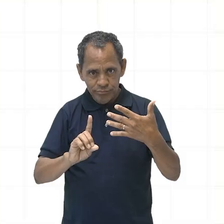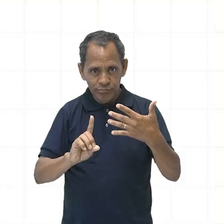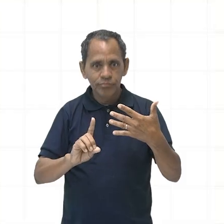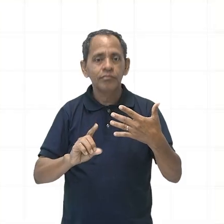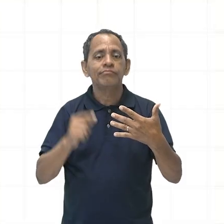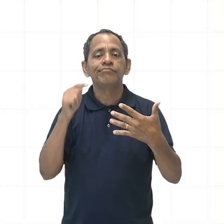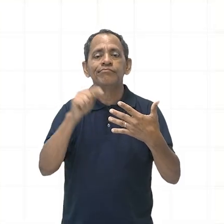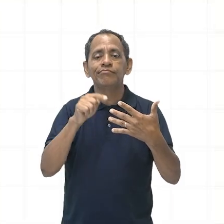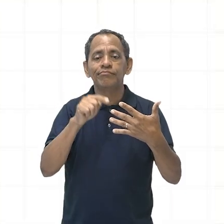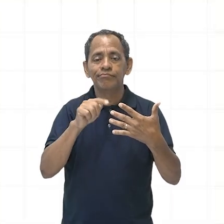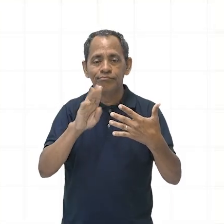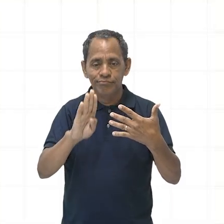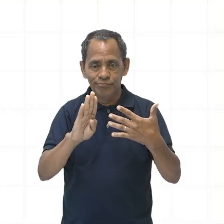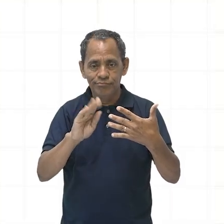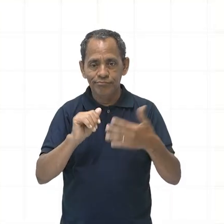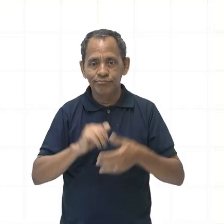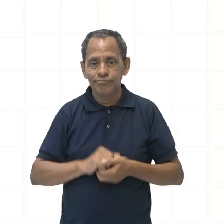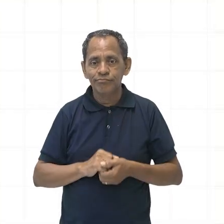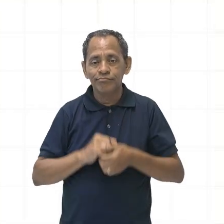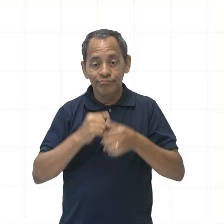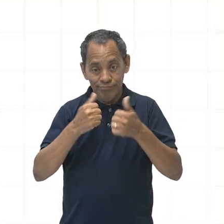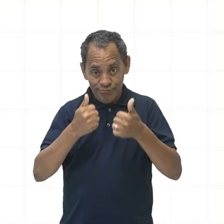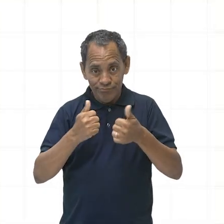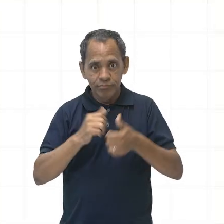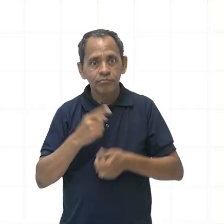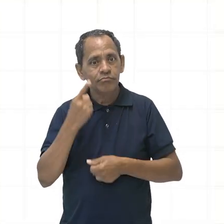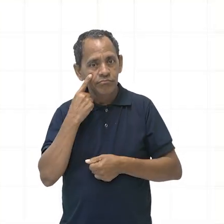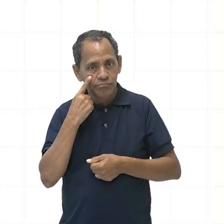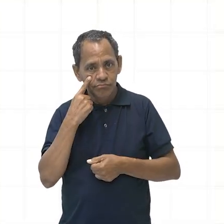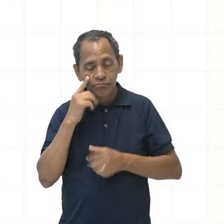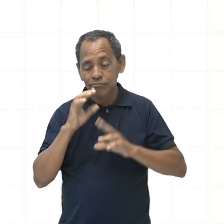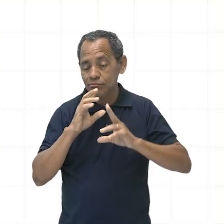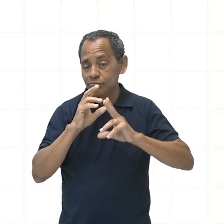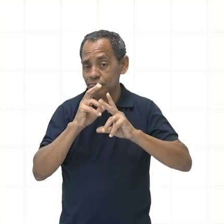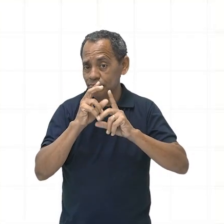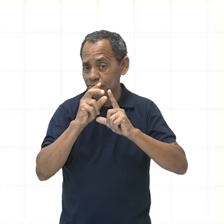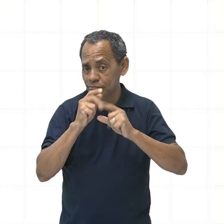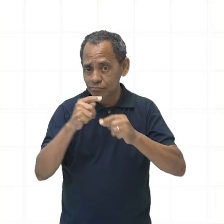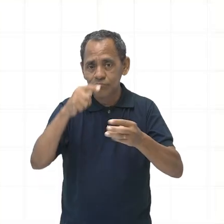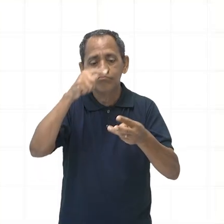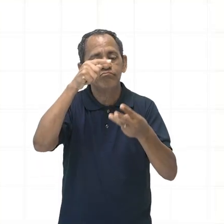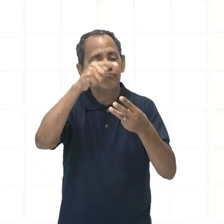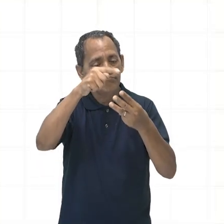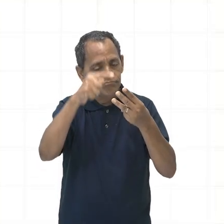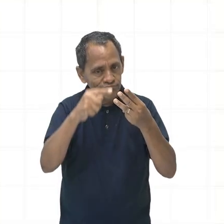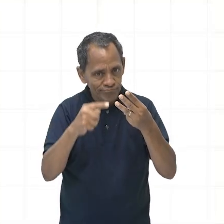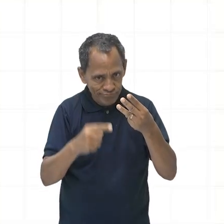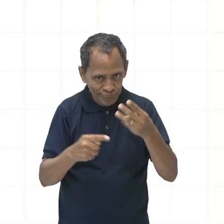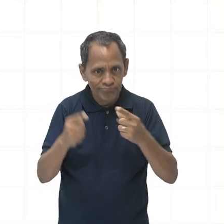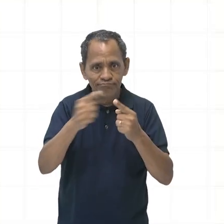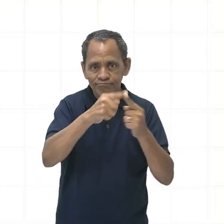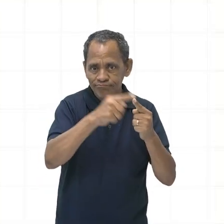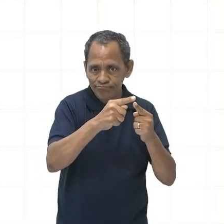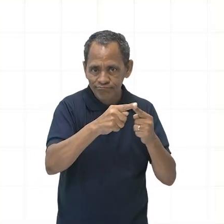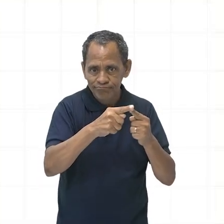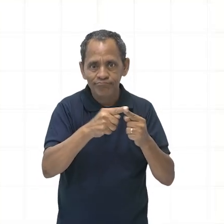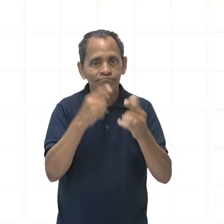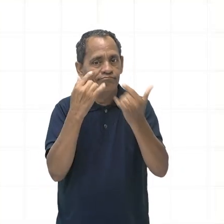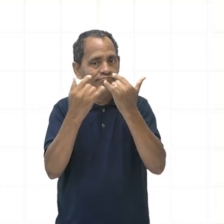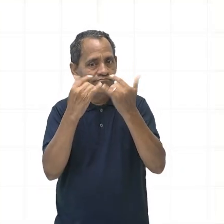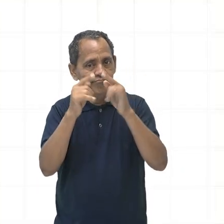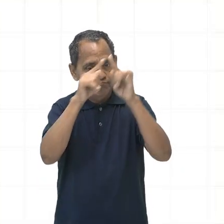Né? Muito bem. Então, a gente viu aí todos os casos de semelhança de triângulo. Essa aula